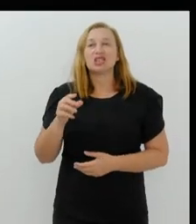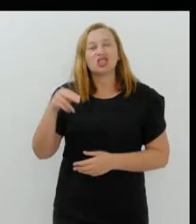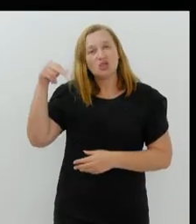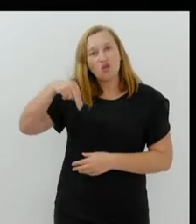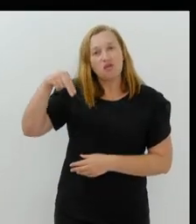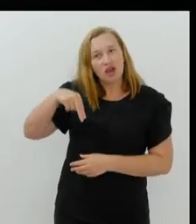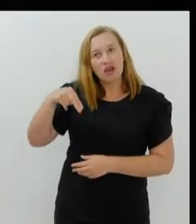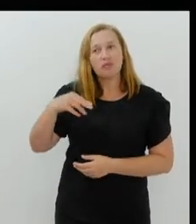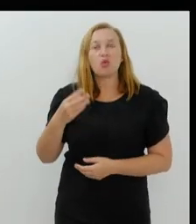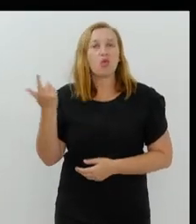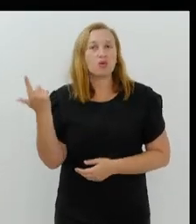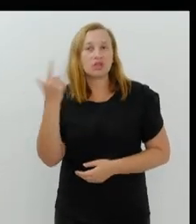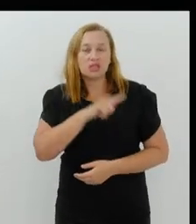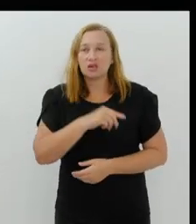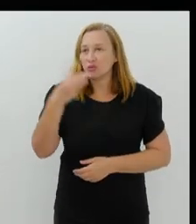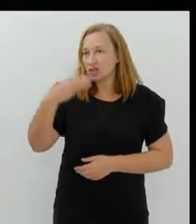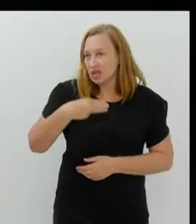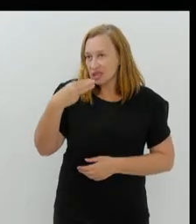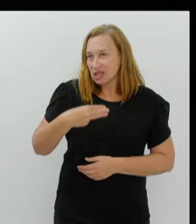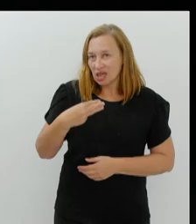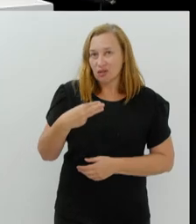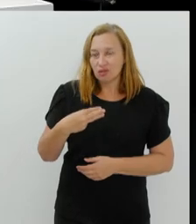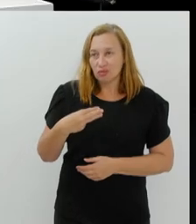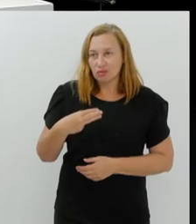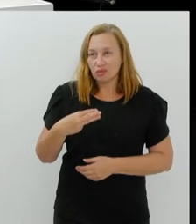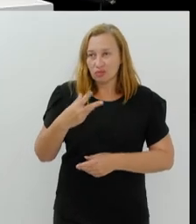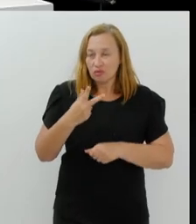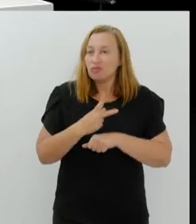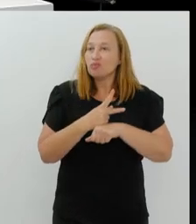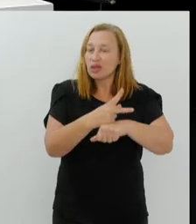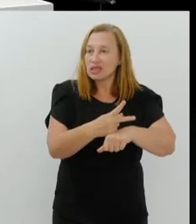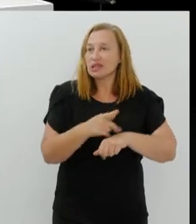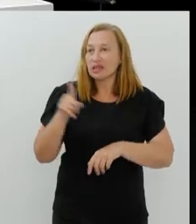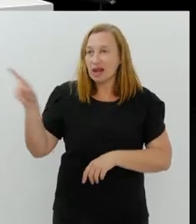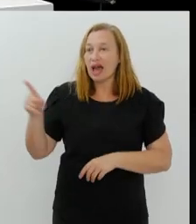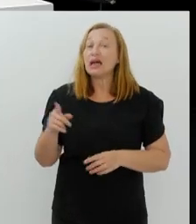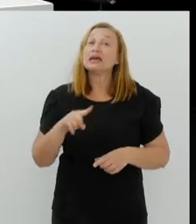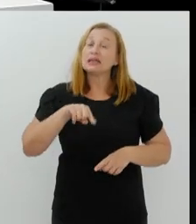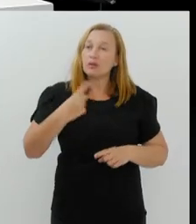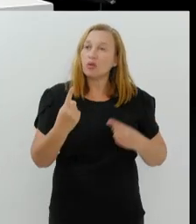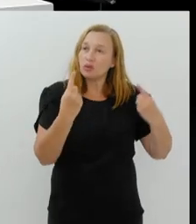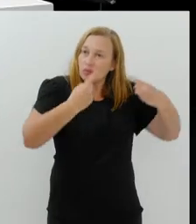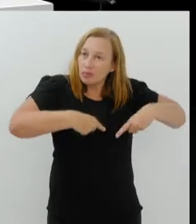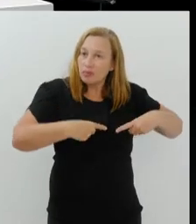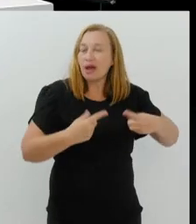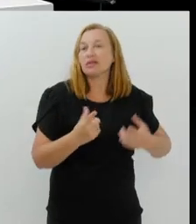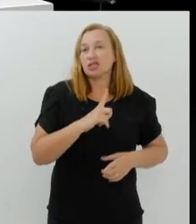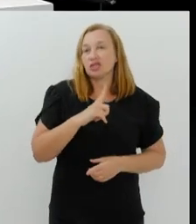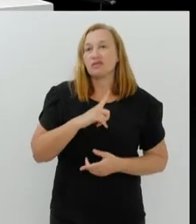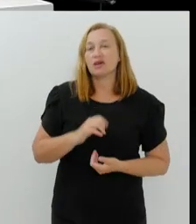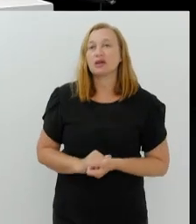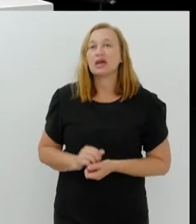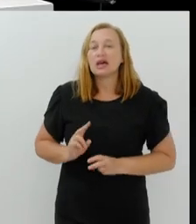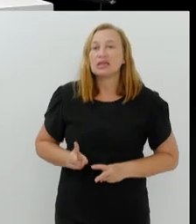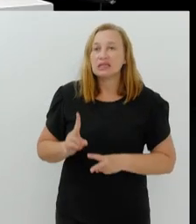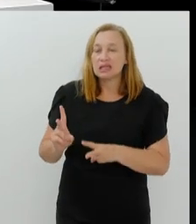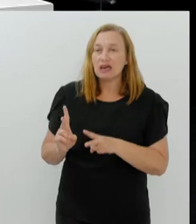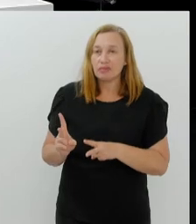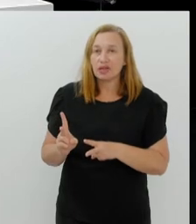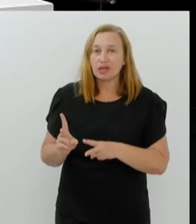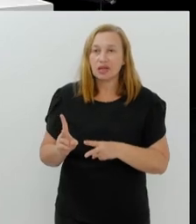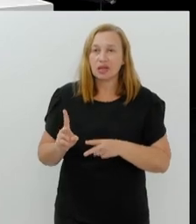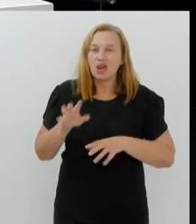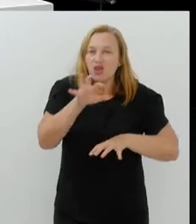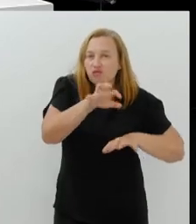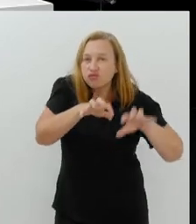maravilhoso. Trabalhei Alexandre lá. Maravilhoso, desde o meu tempo. Conseguimos um terceiro lugar lá. Na verdade, a gente conseguiu um primeiro lugar no desempate Fomos para a terceira. A